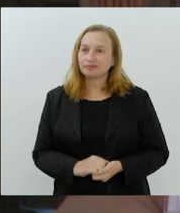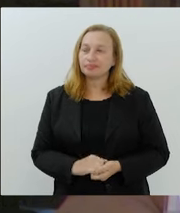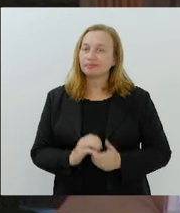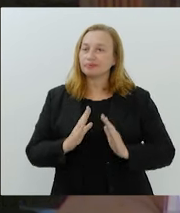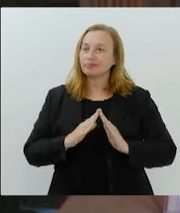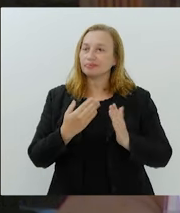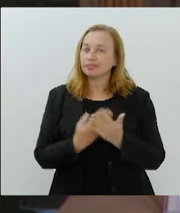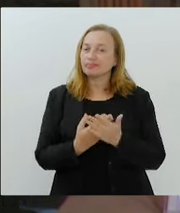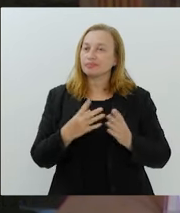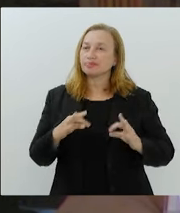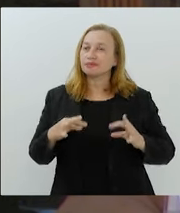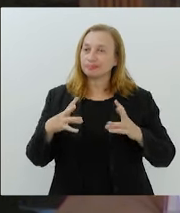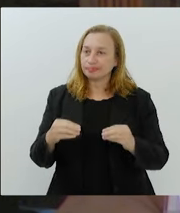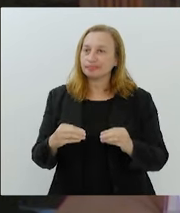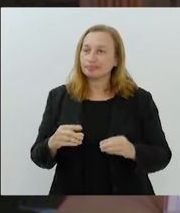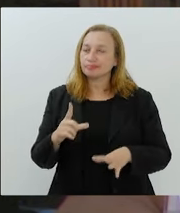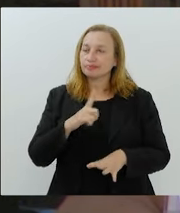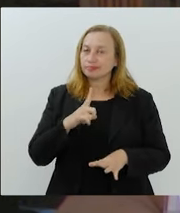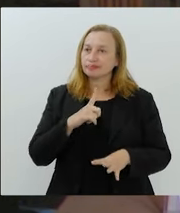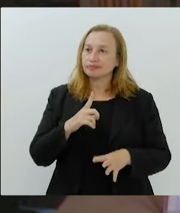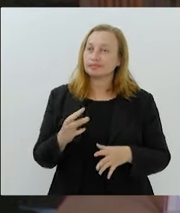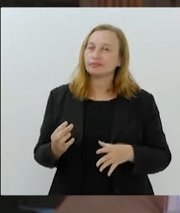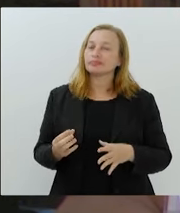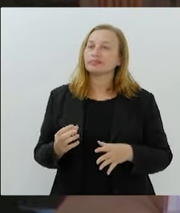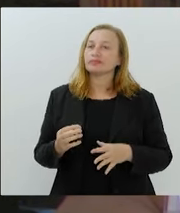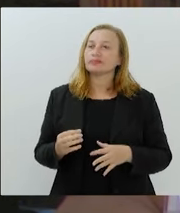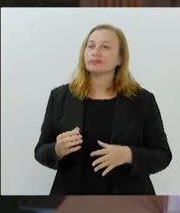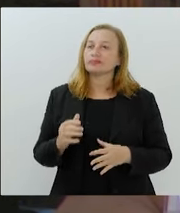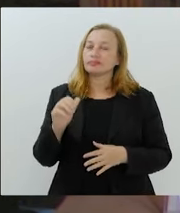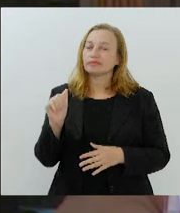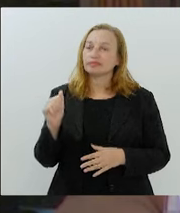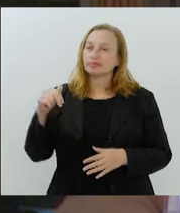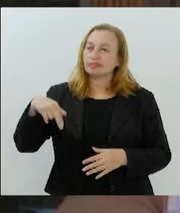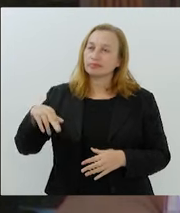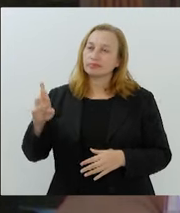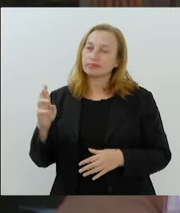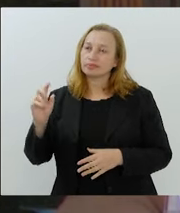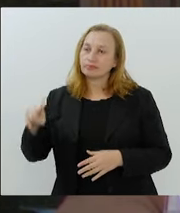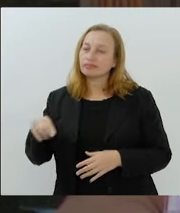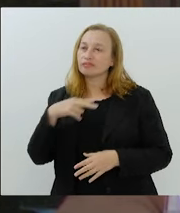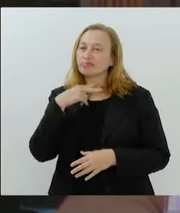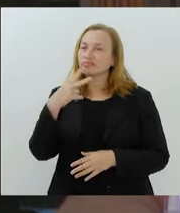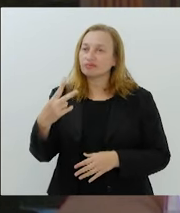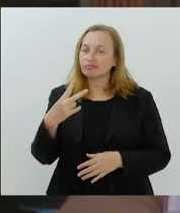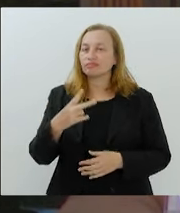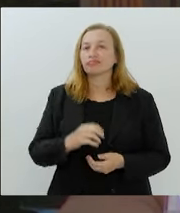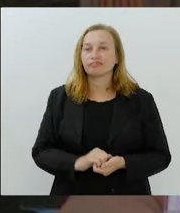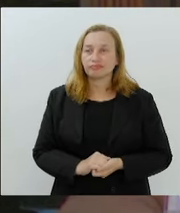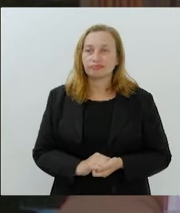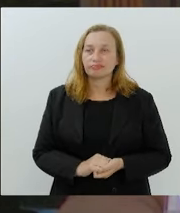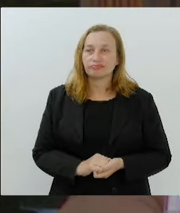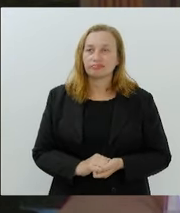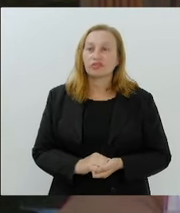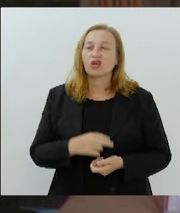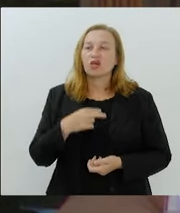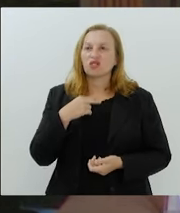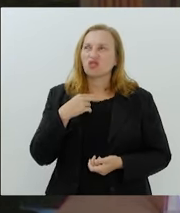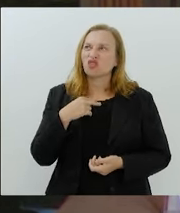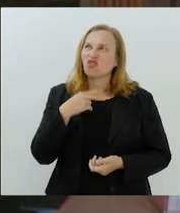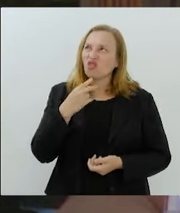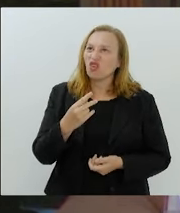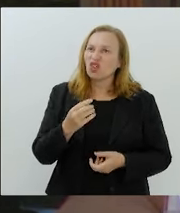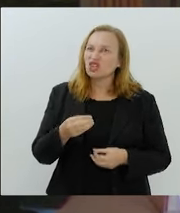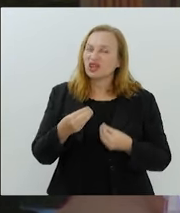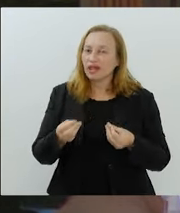toda que tem no André Trigueiro como porta-voz, né? Não que dê voz, nada disso, mas que